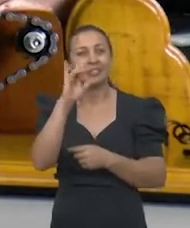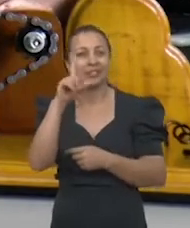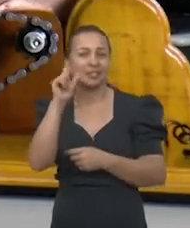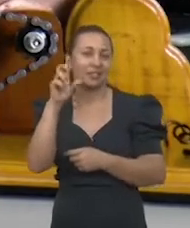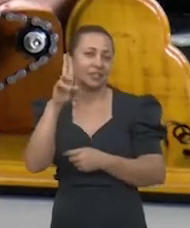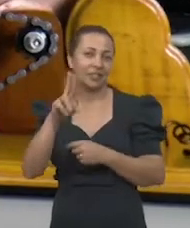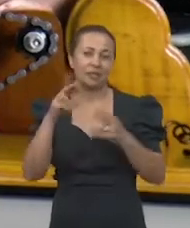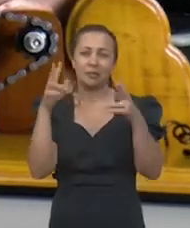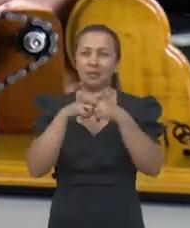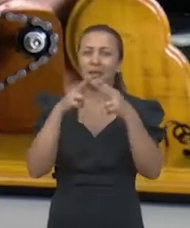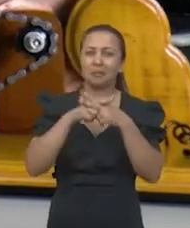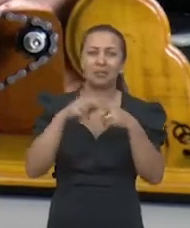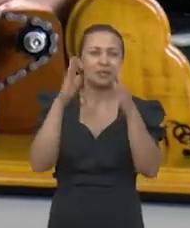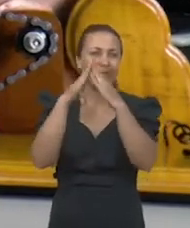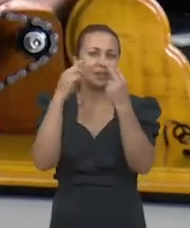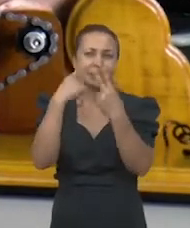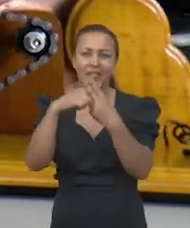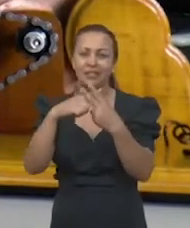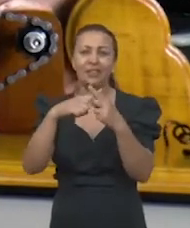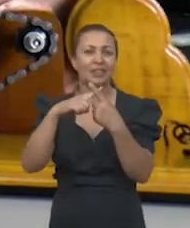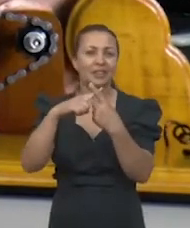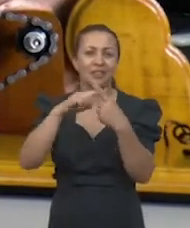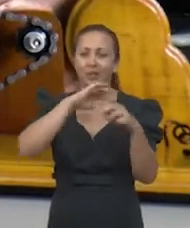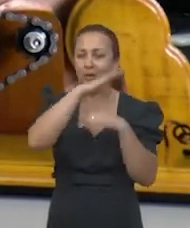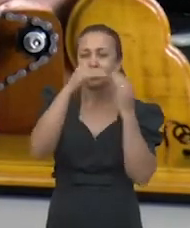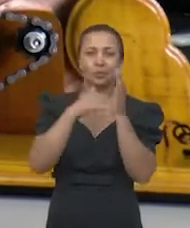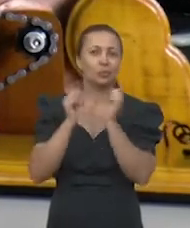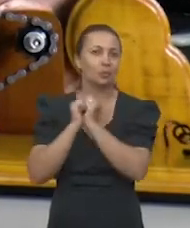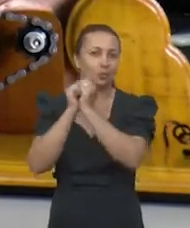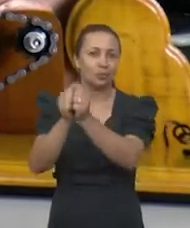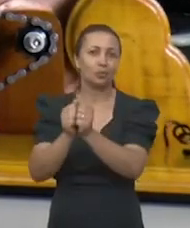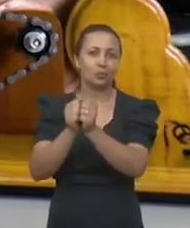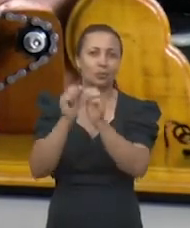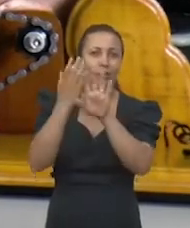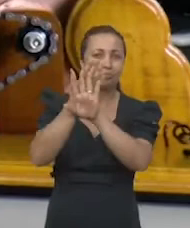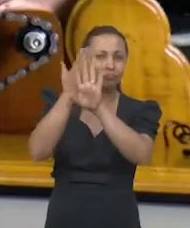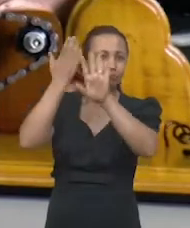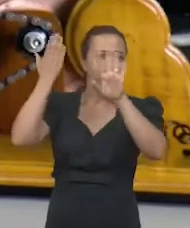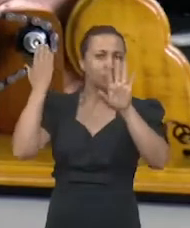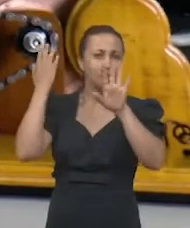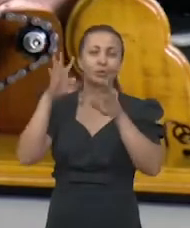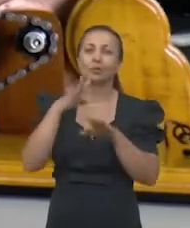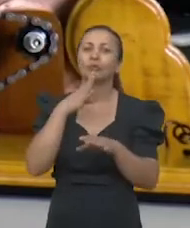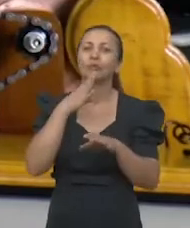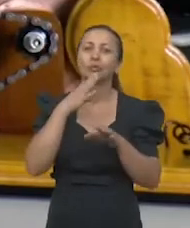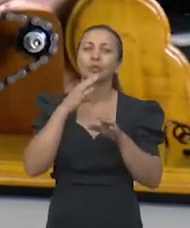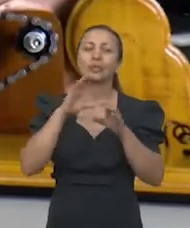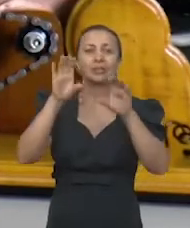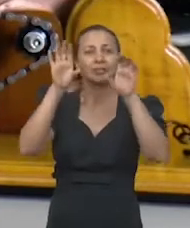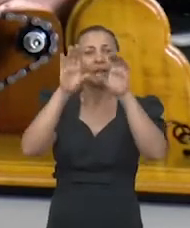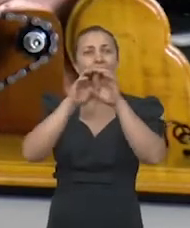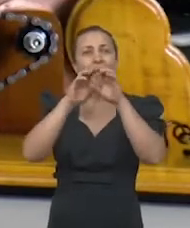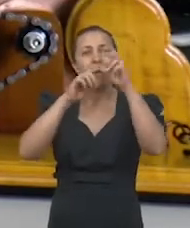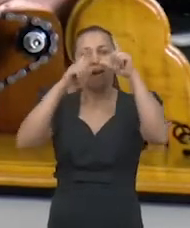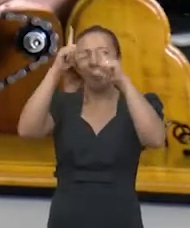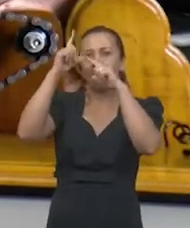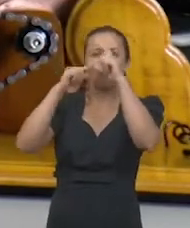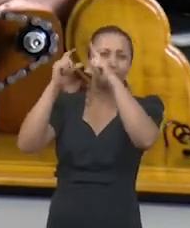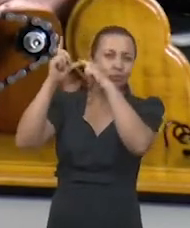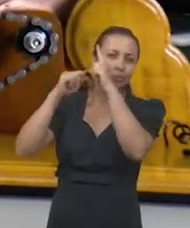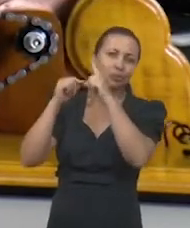Galileu e a briga com a igreja e tudo isso, né, junto com o pano de fundo de conhecer a